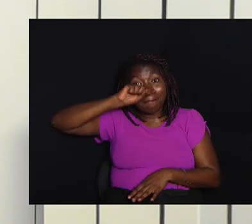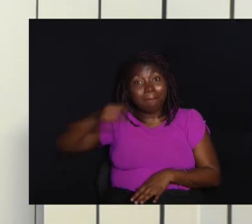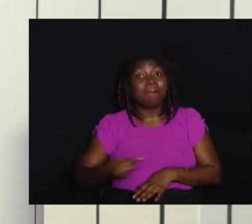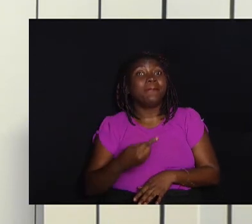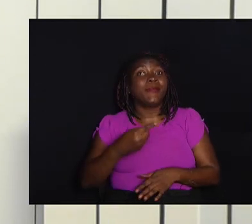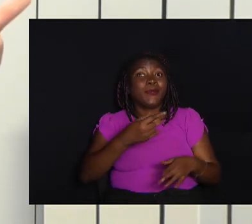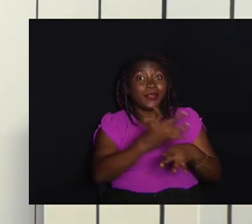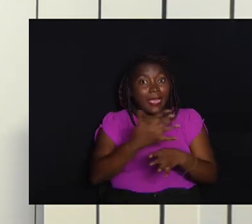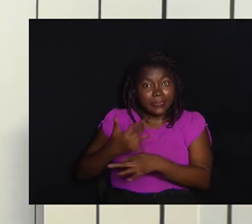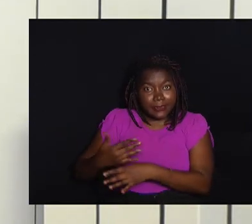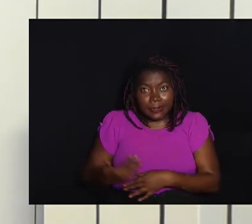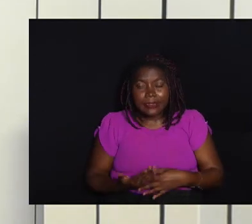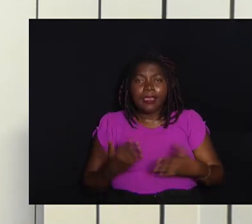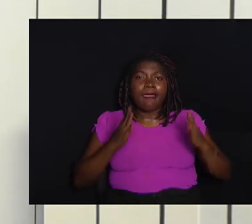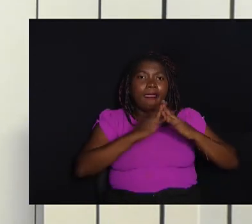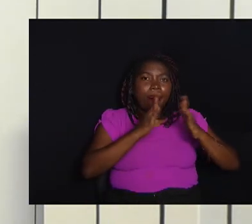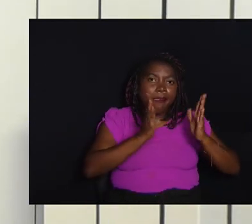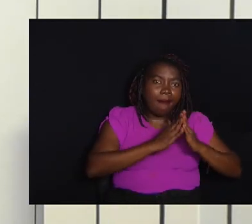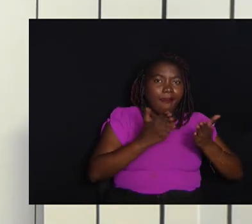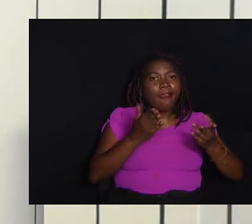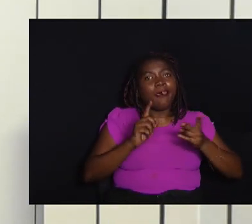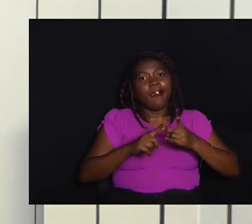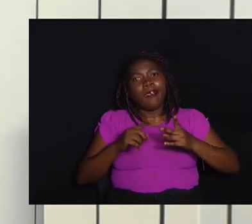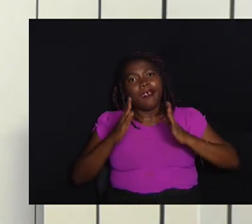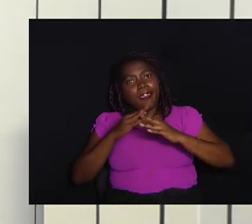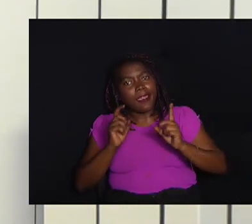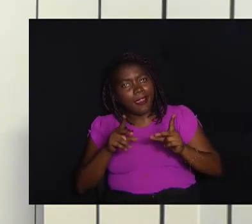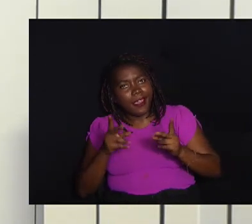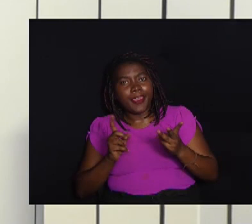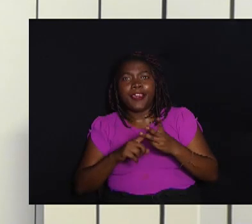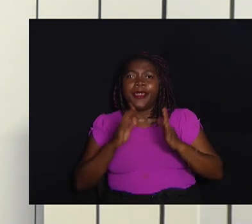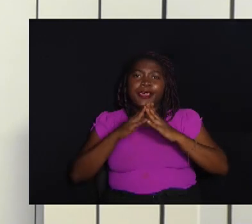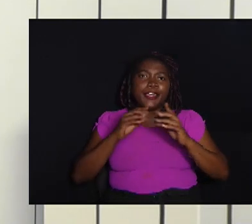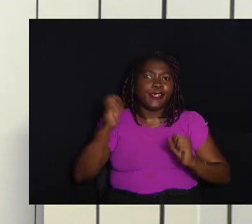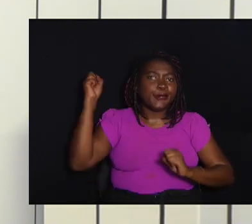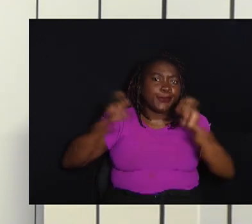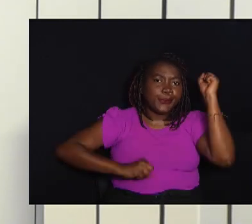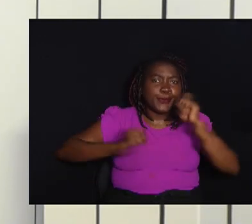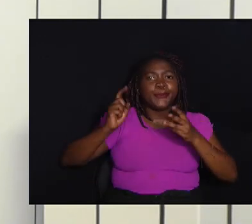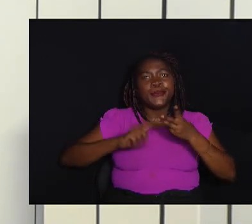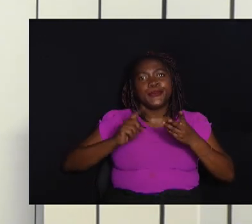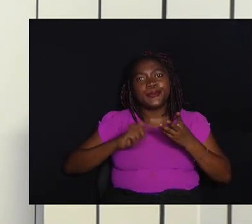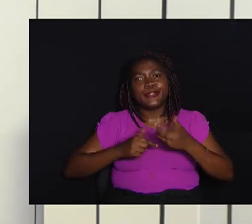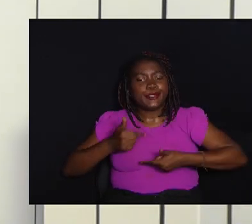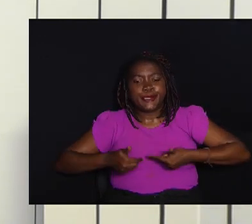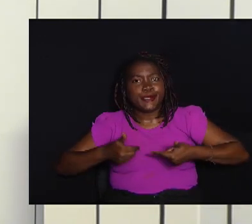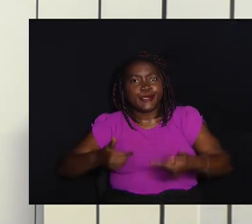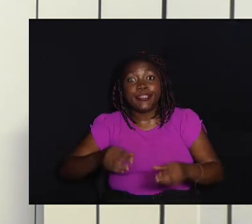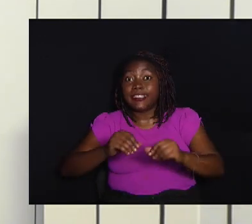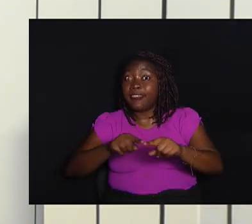imóveis residenciais, de comércio, indústria, serviço, terrenos. E eles têm